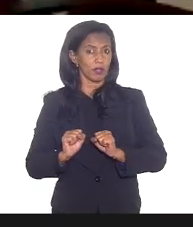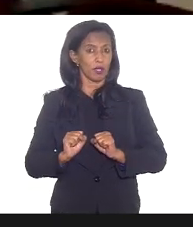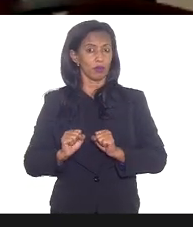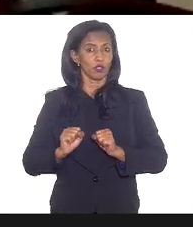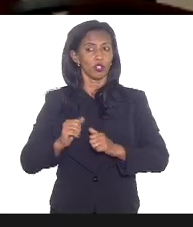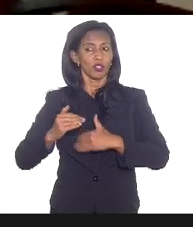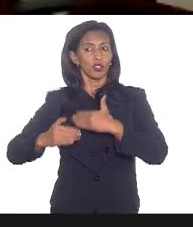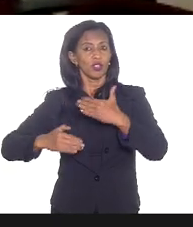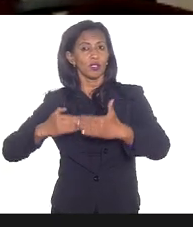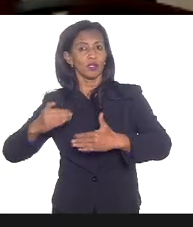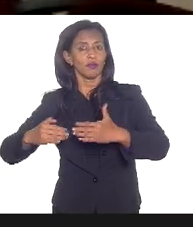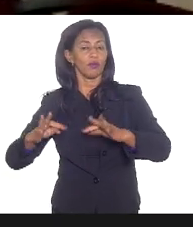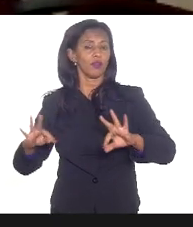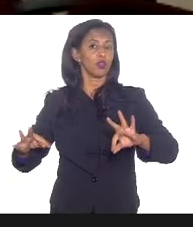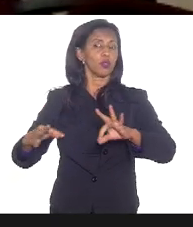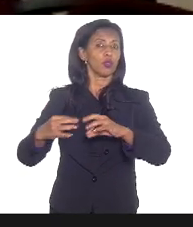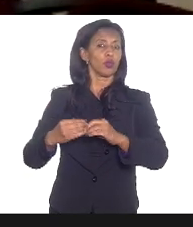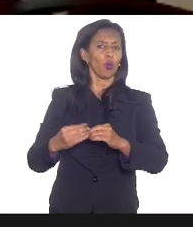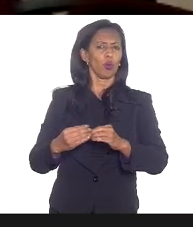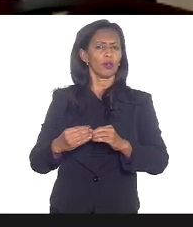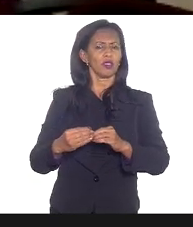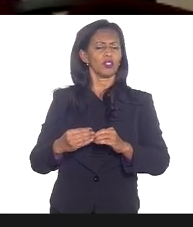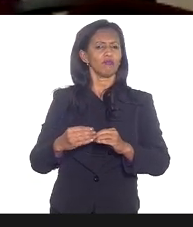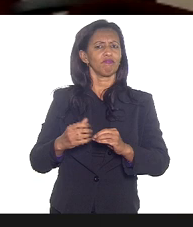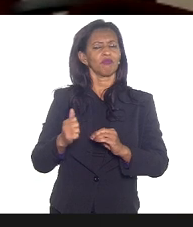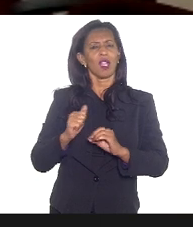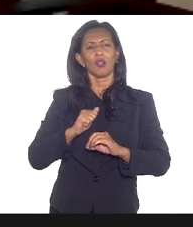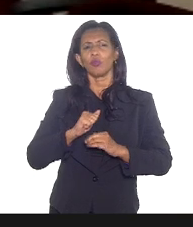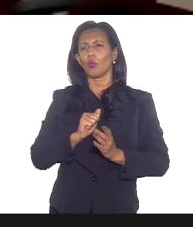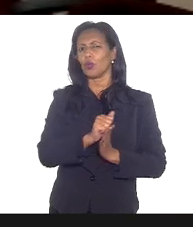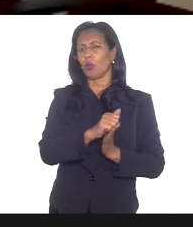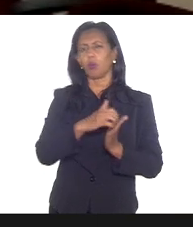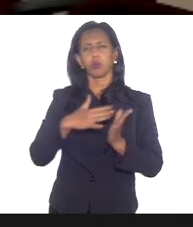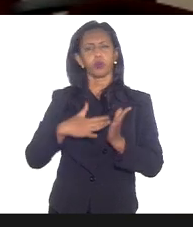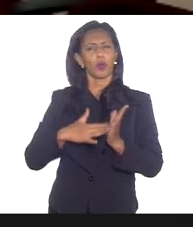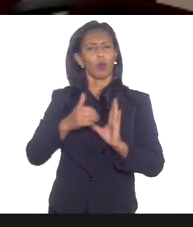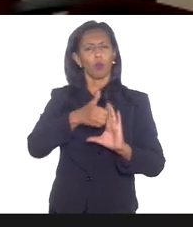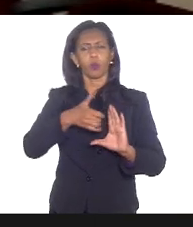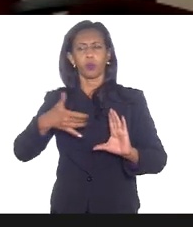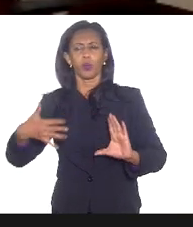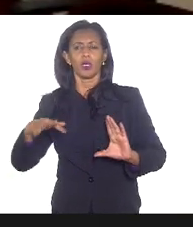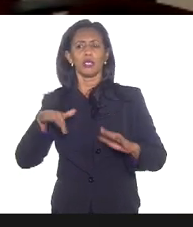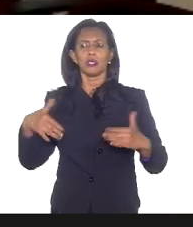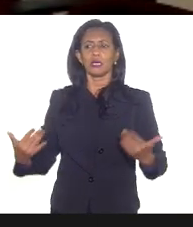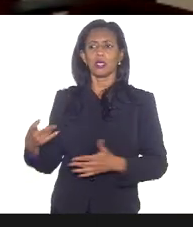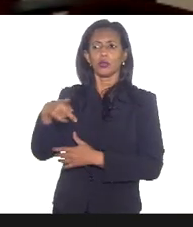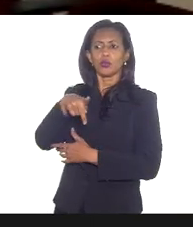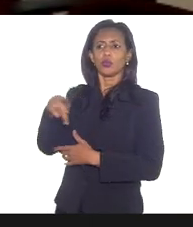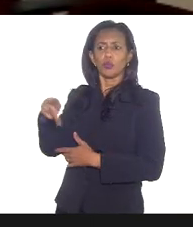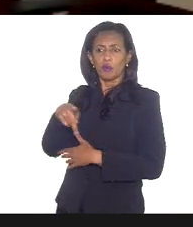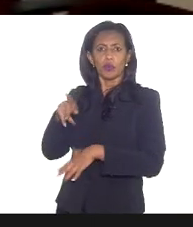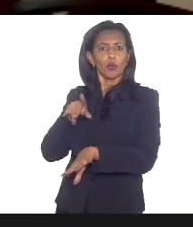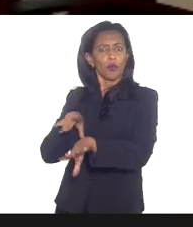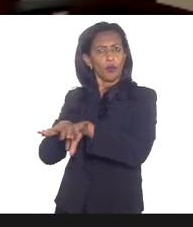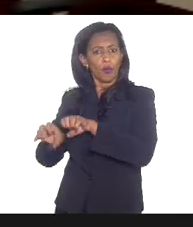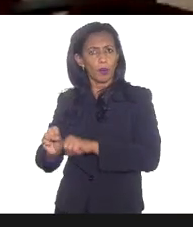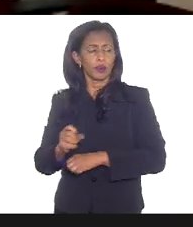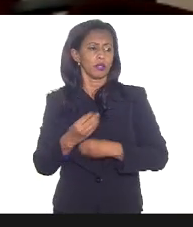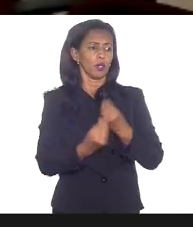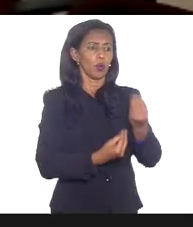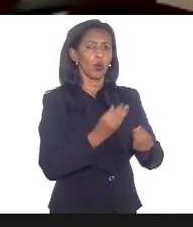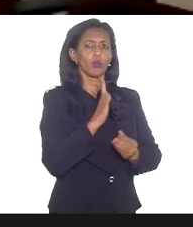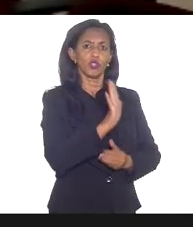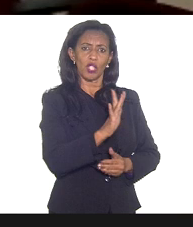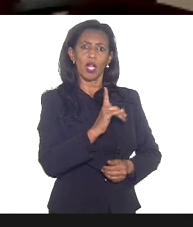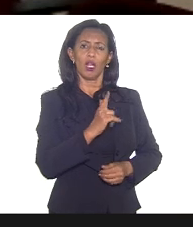desenvolver todas as atividades, tanto dos nossos professores com a formação, como já